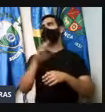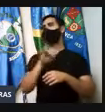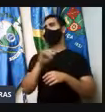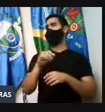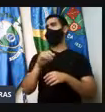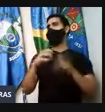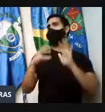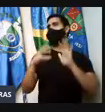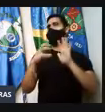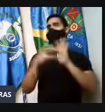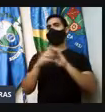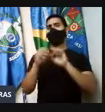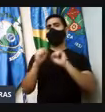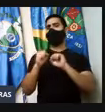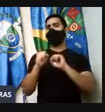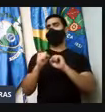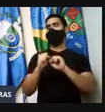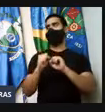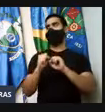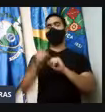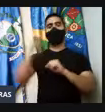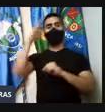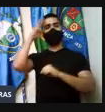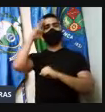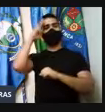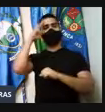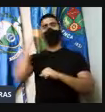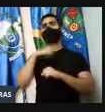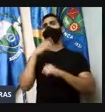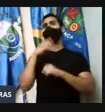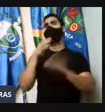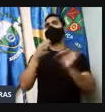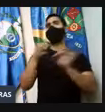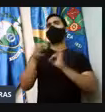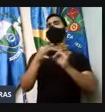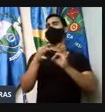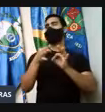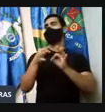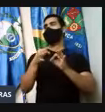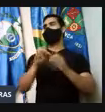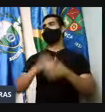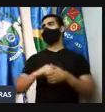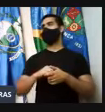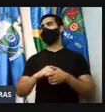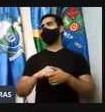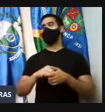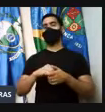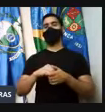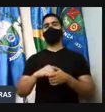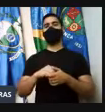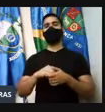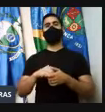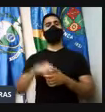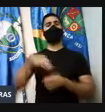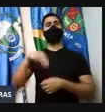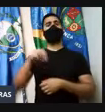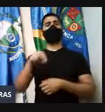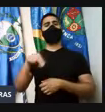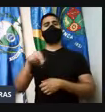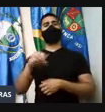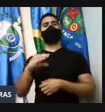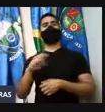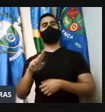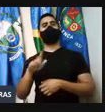vocês. Na terça-feira, nós entramos com o projeto do monocular, né? É